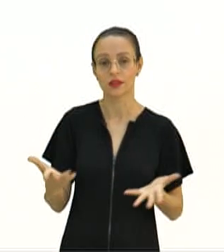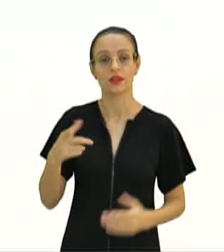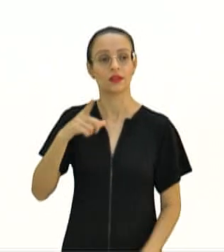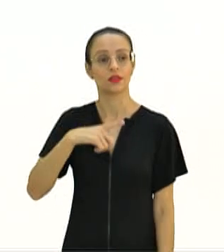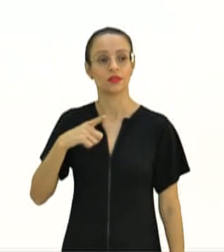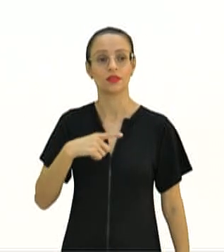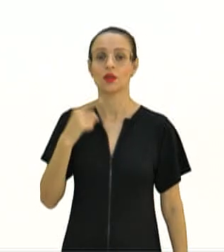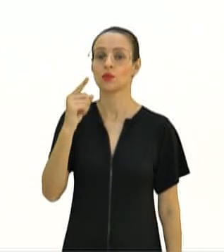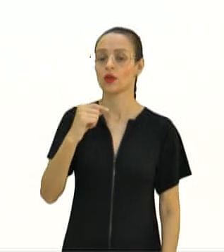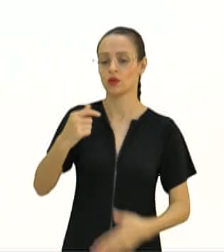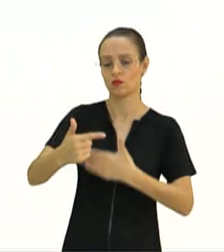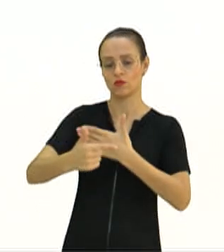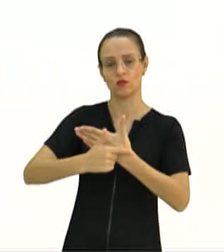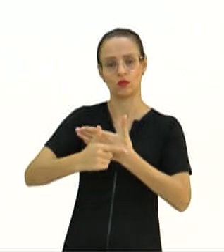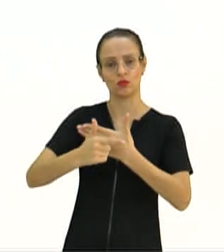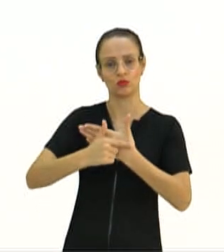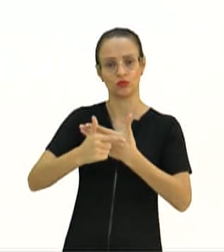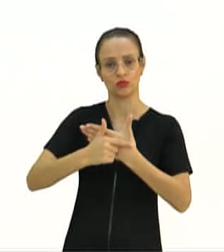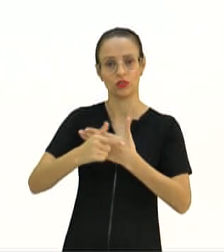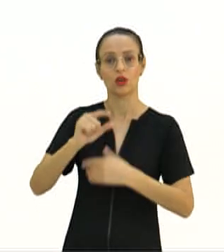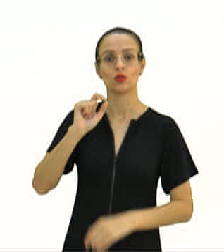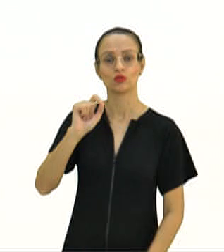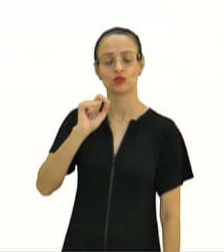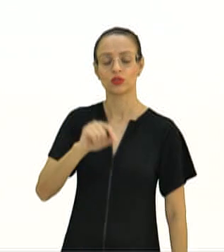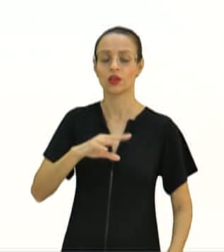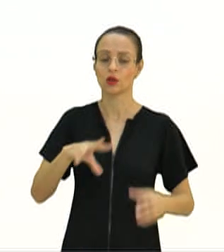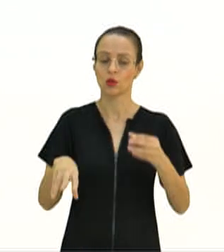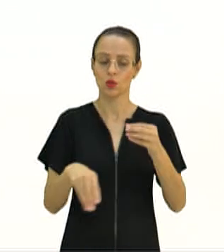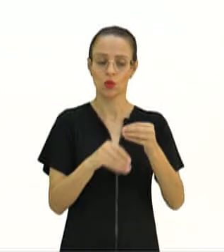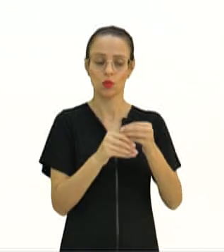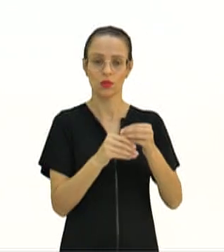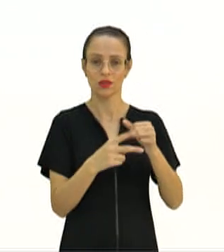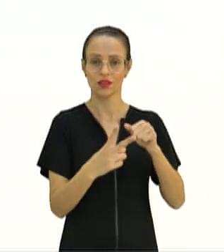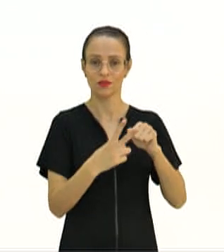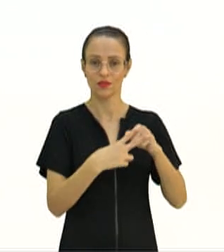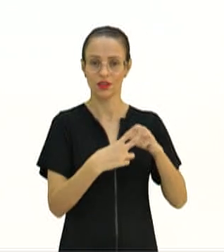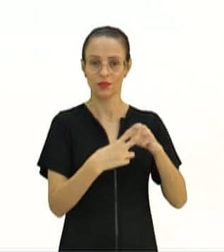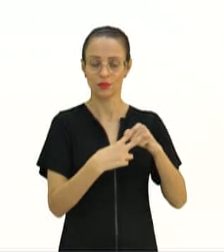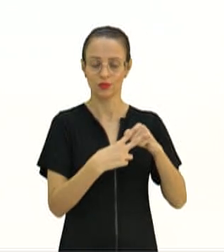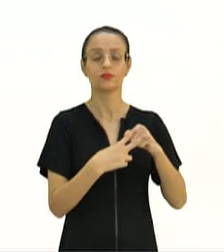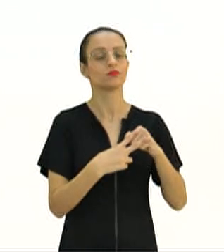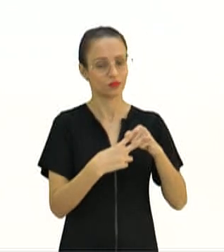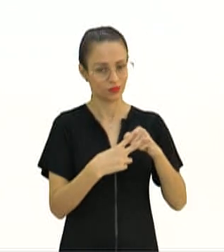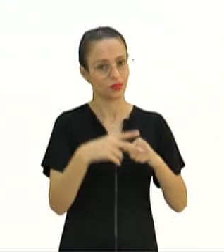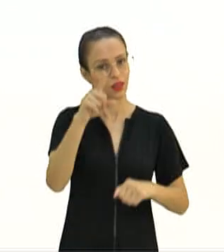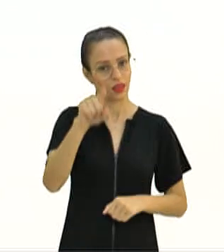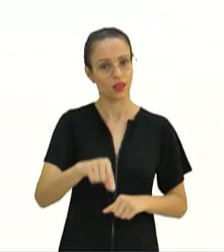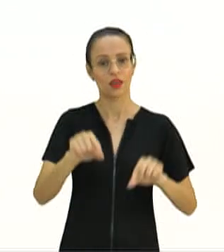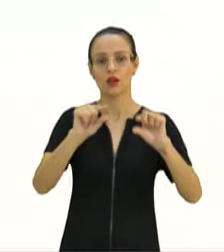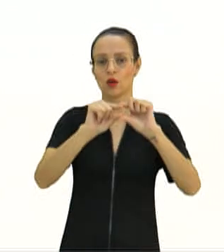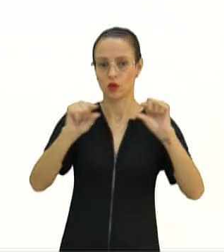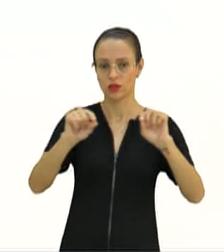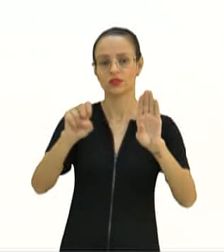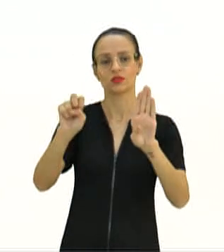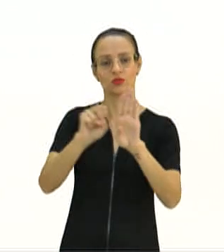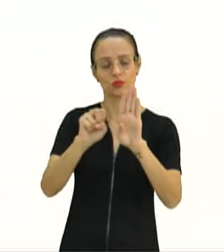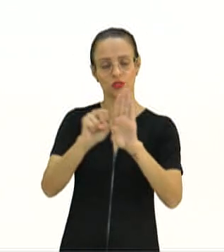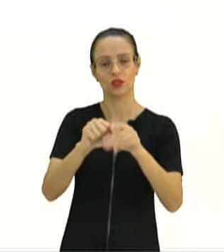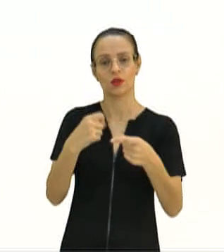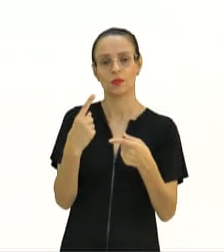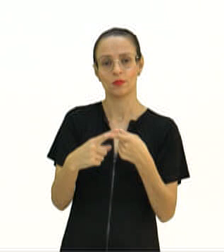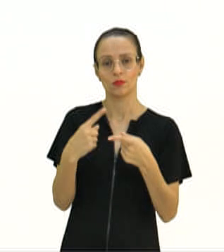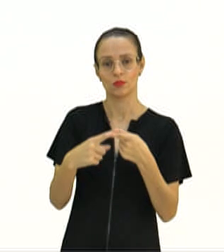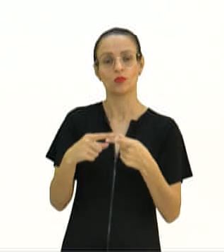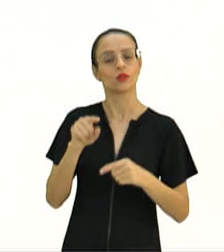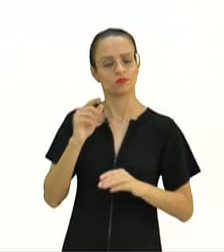tem um papel, uma função de objeto, de completar o verbo. Então, ela é uma oração, sim, substantiva,